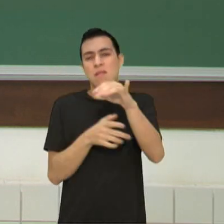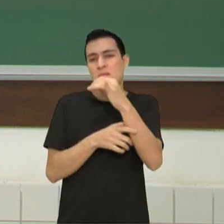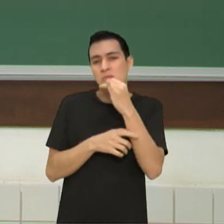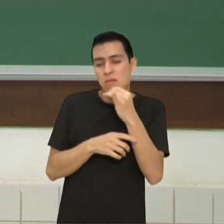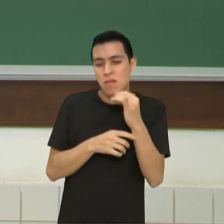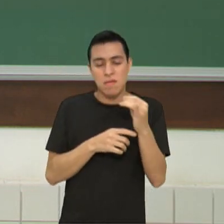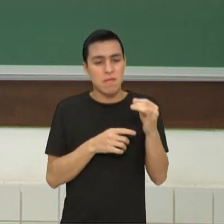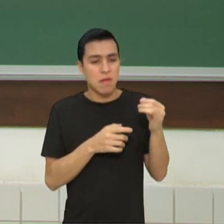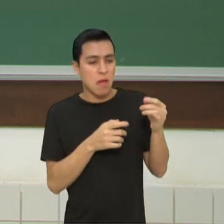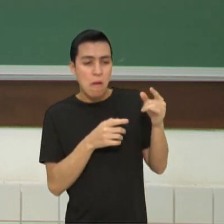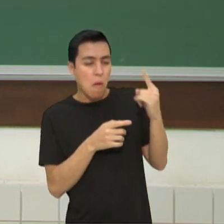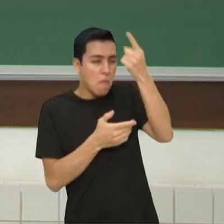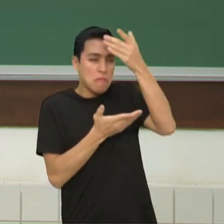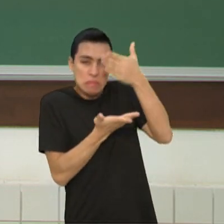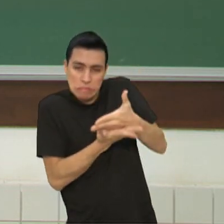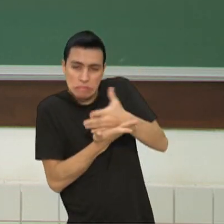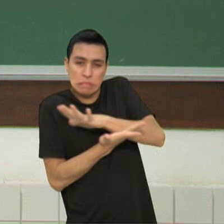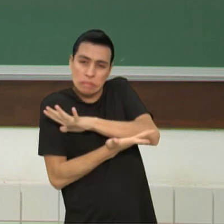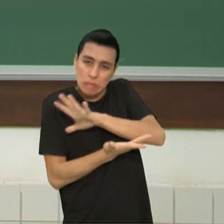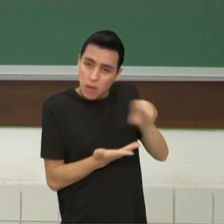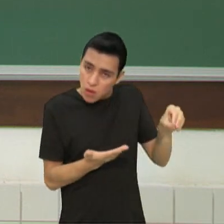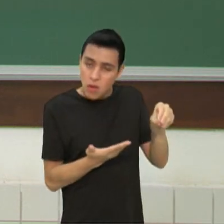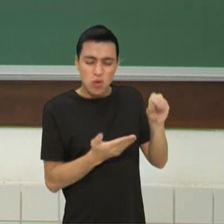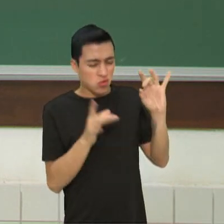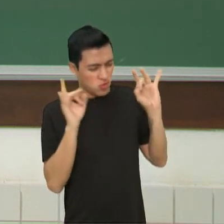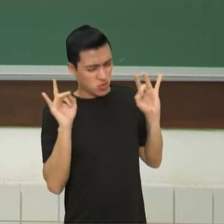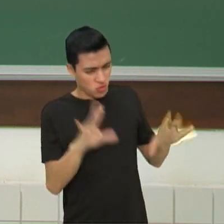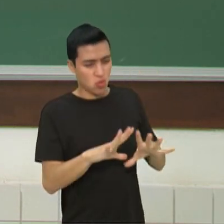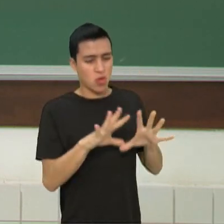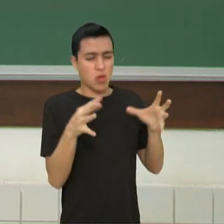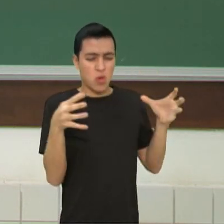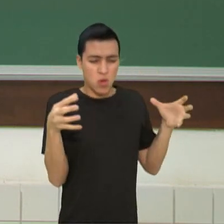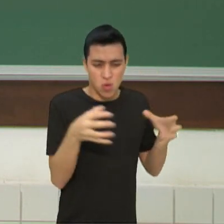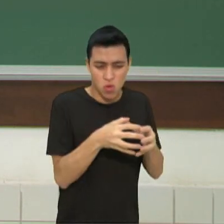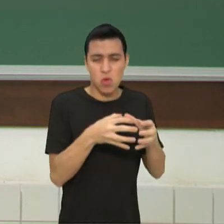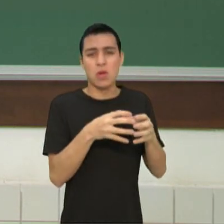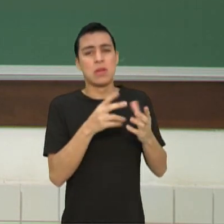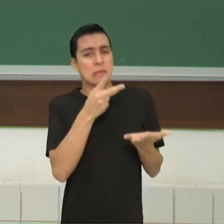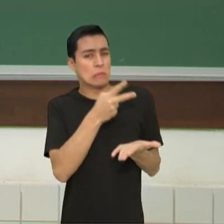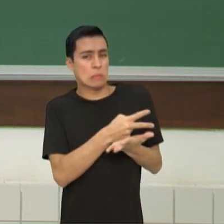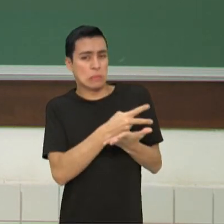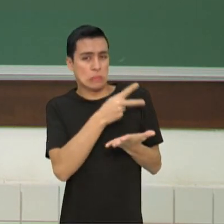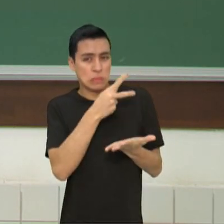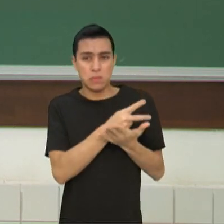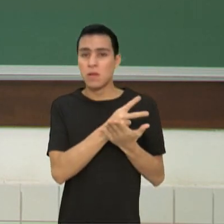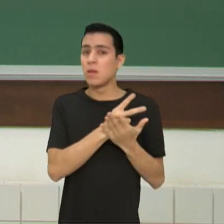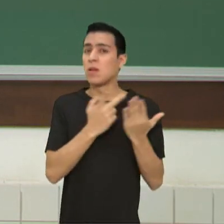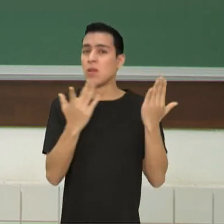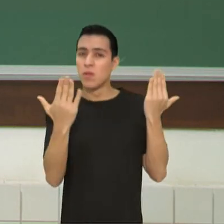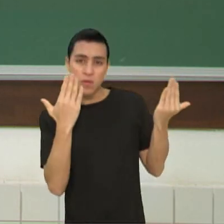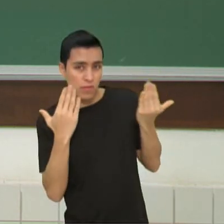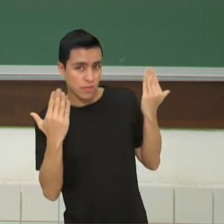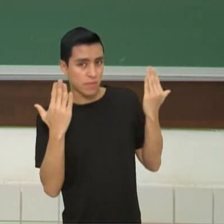opção muito rígida, todos, exclusivamente, sempre,